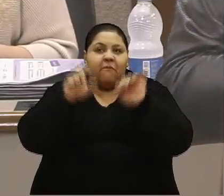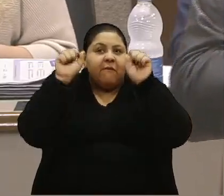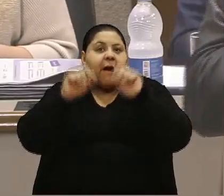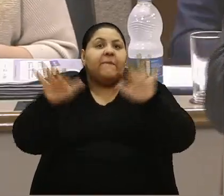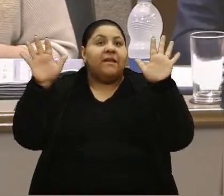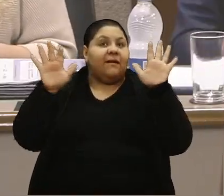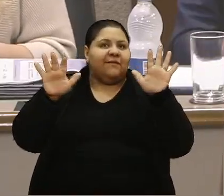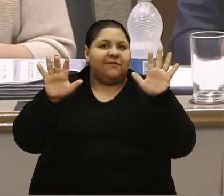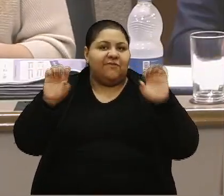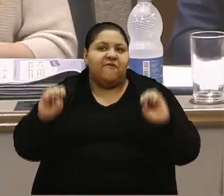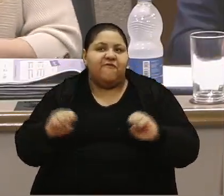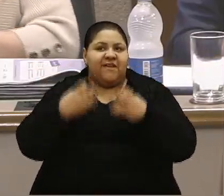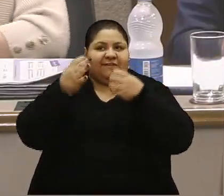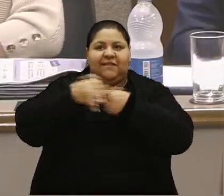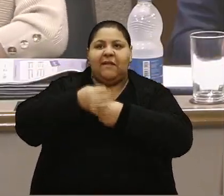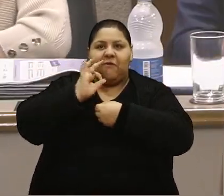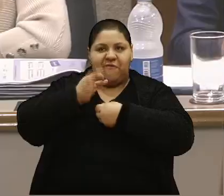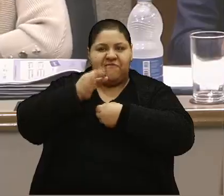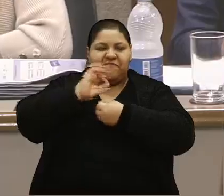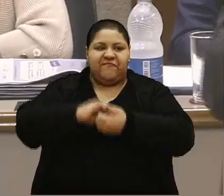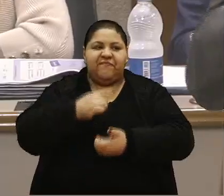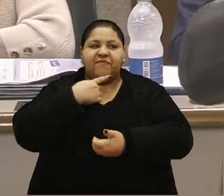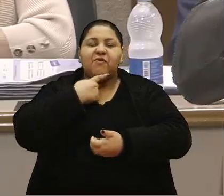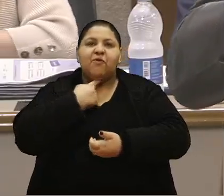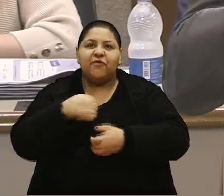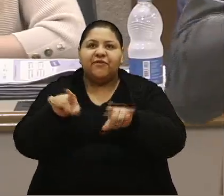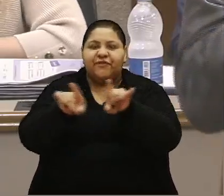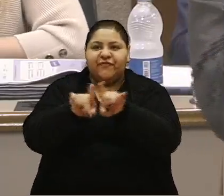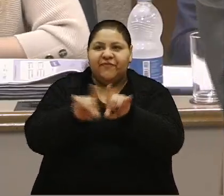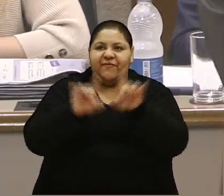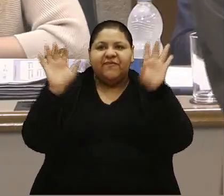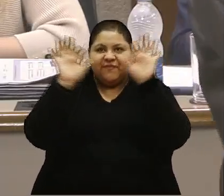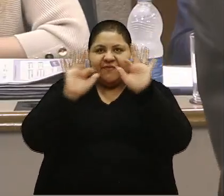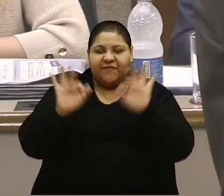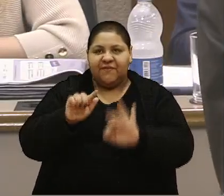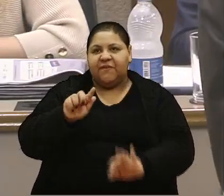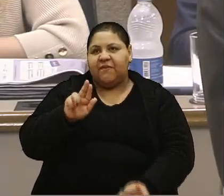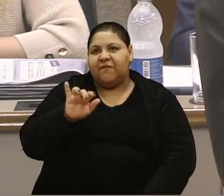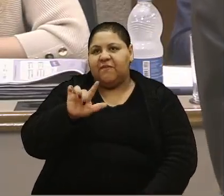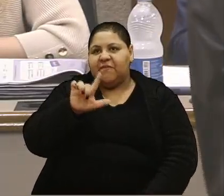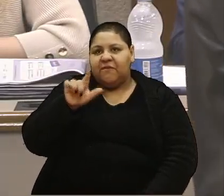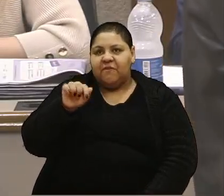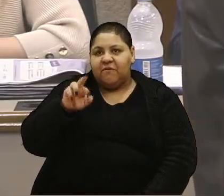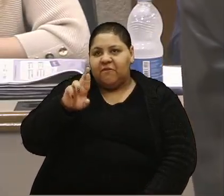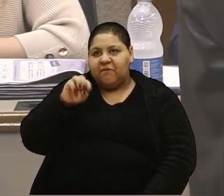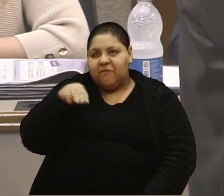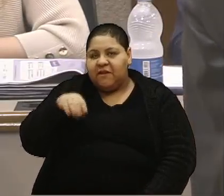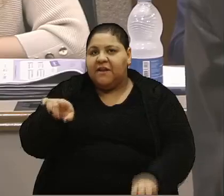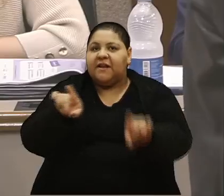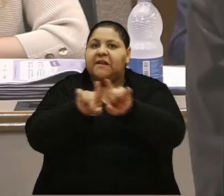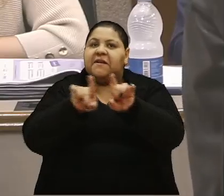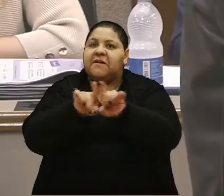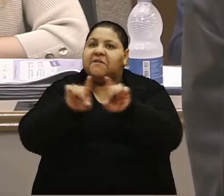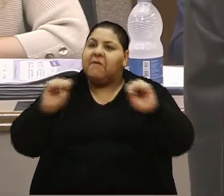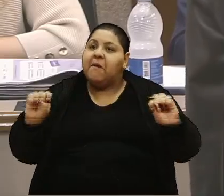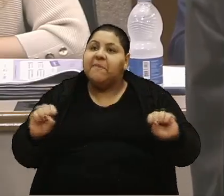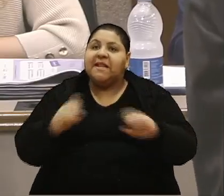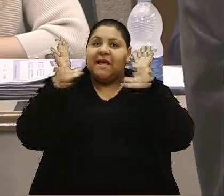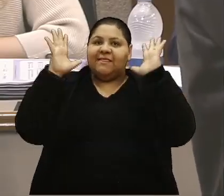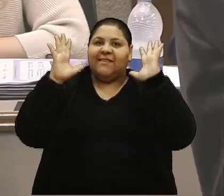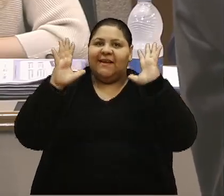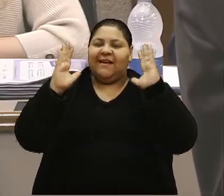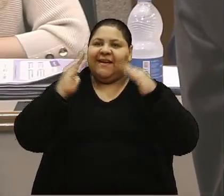aí. Eu gostaria de também felicitar o Guilherme, que abrilhanta também a nossa casa, né, Guilherme? O